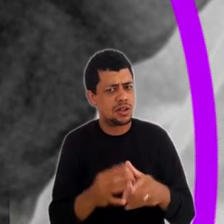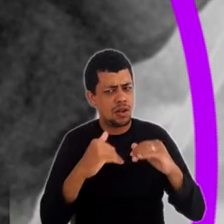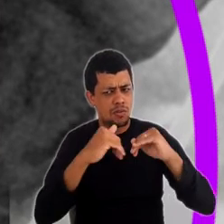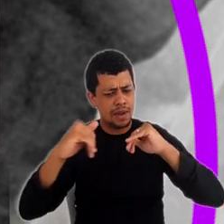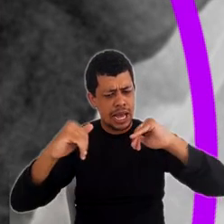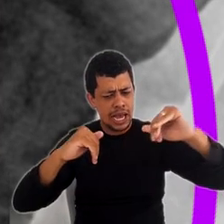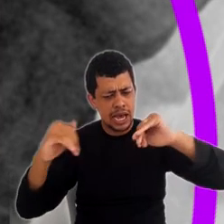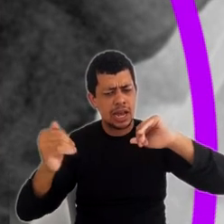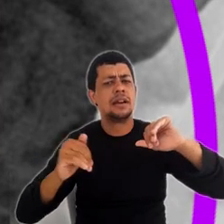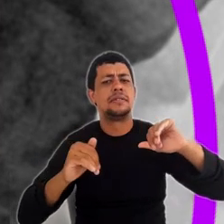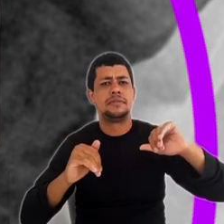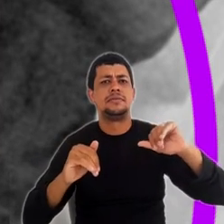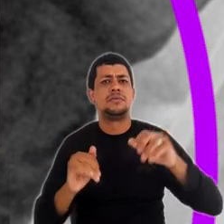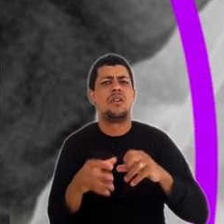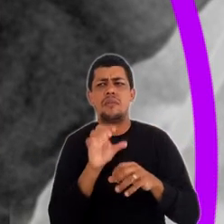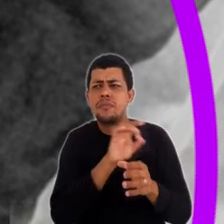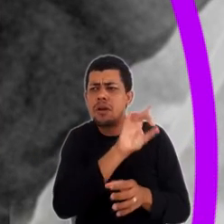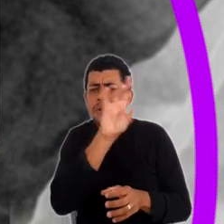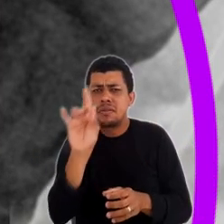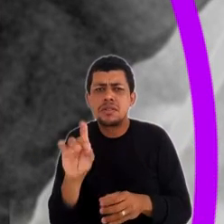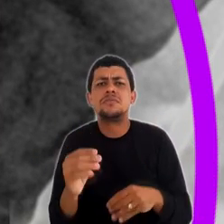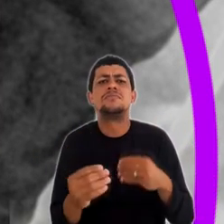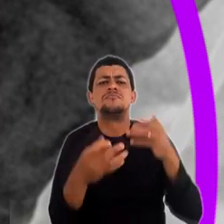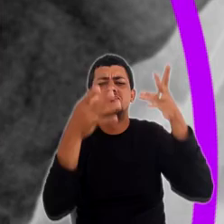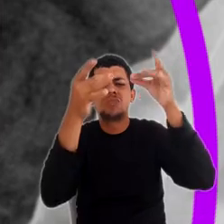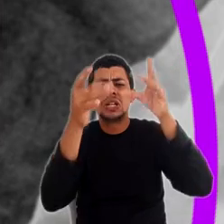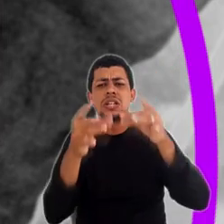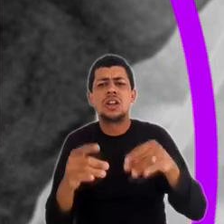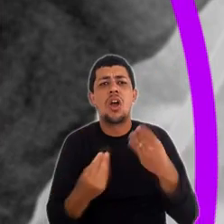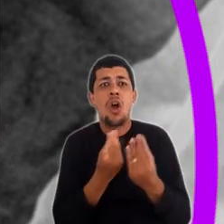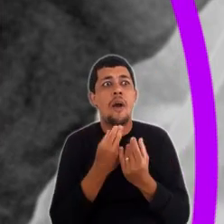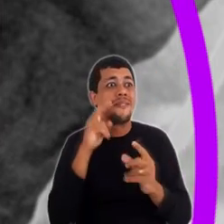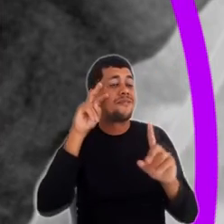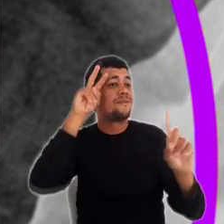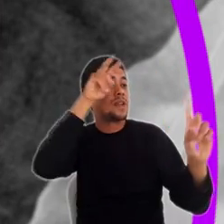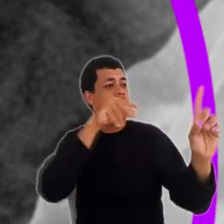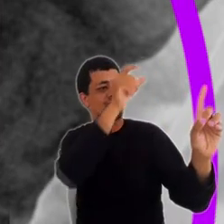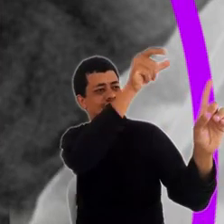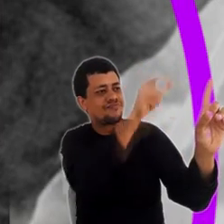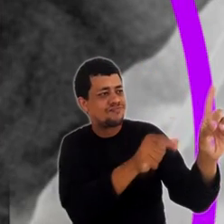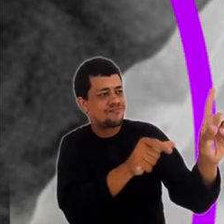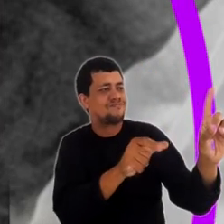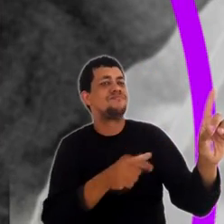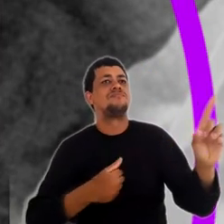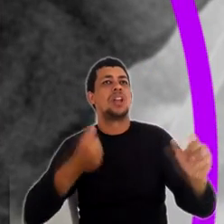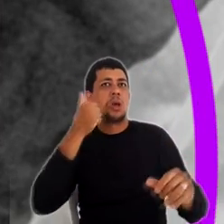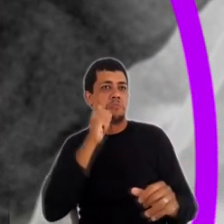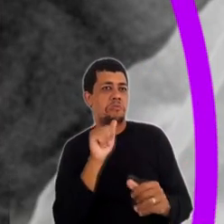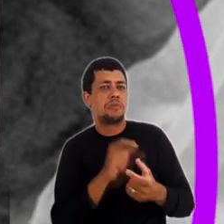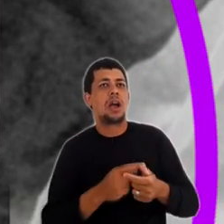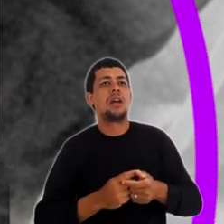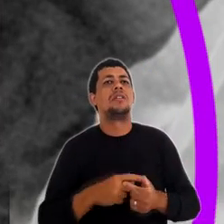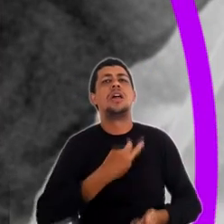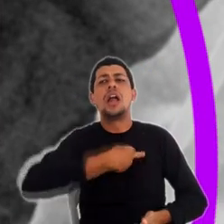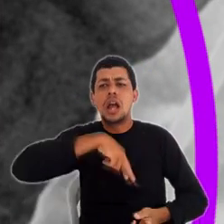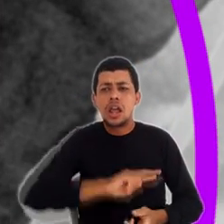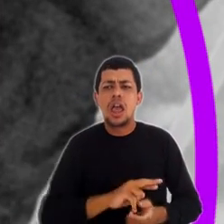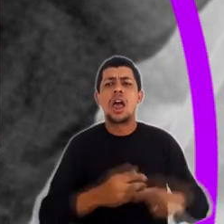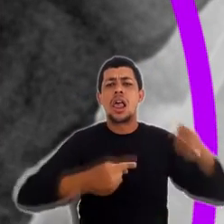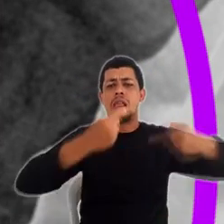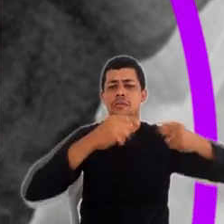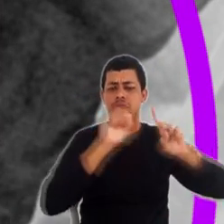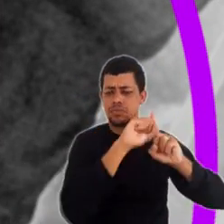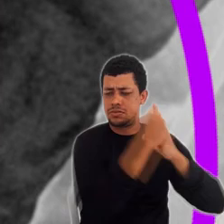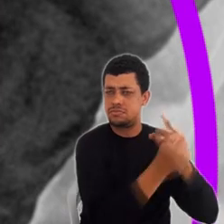vários pontos importantes e várias formas que vemos as mulheres na religião, na política, na sociedade,